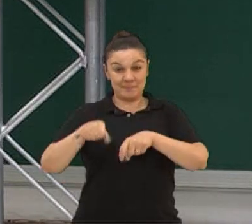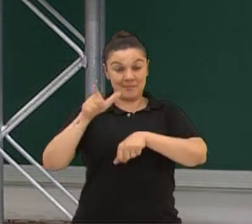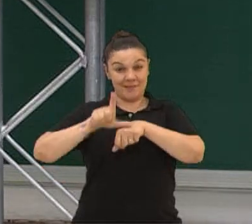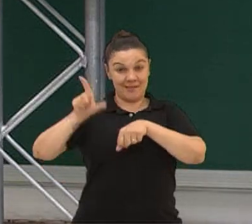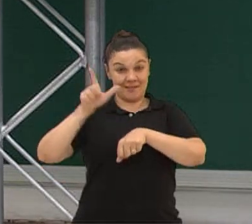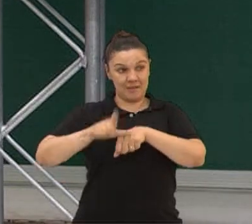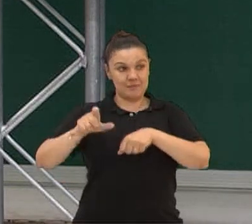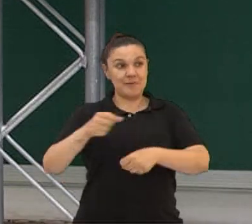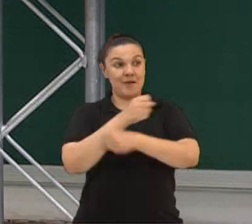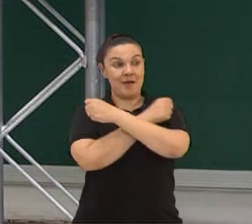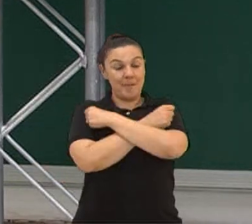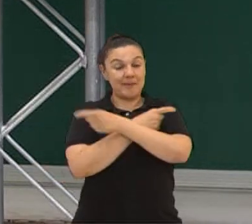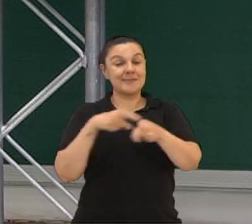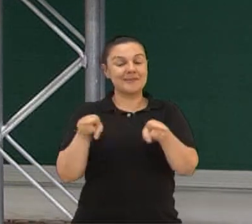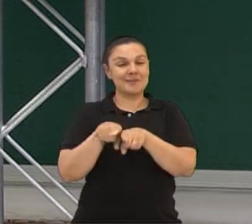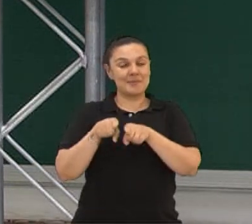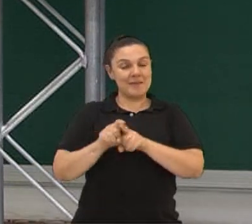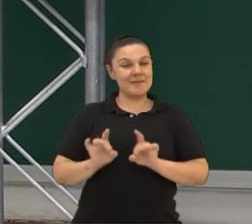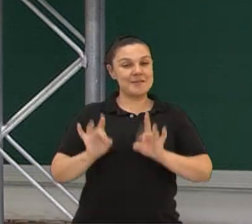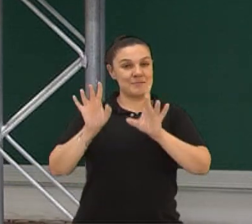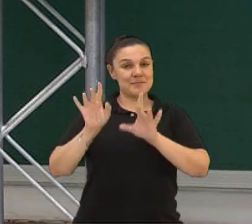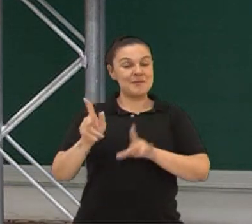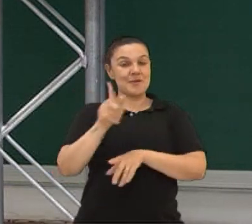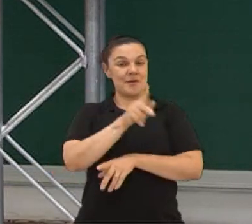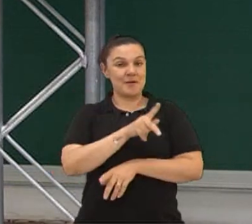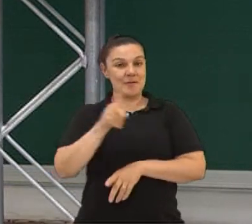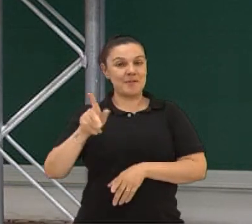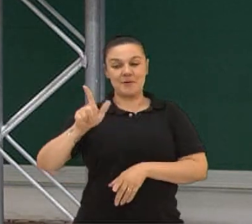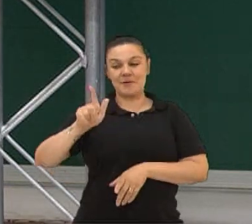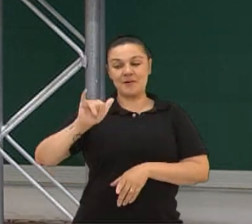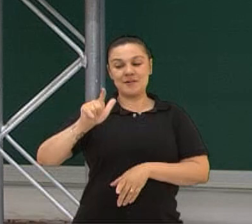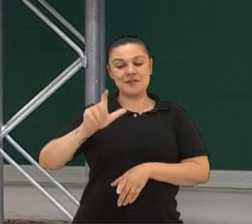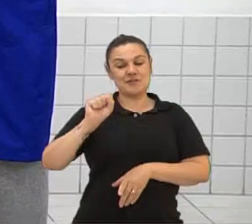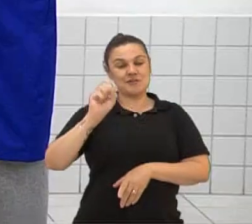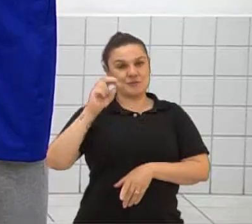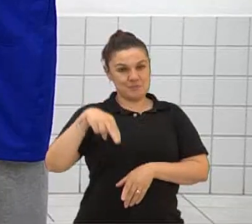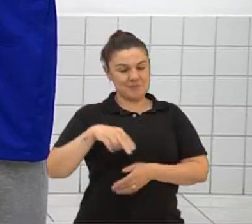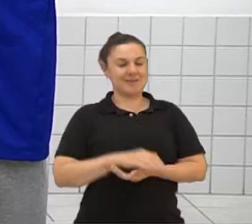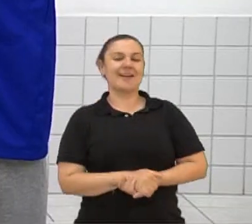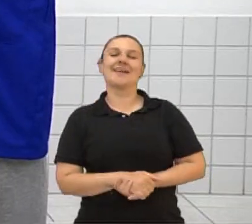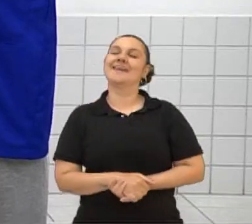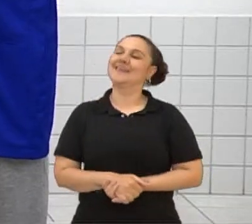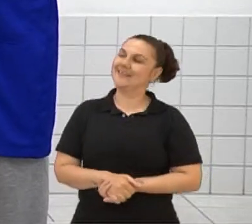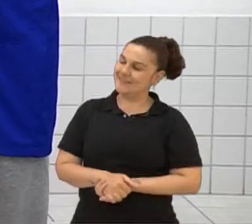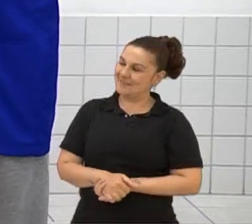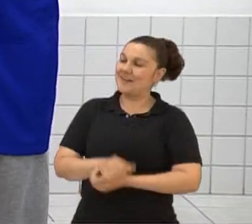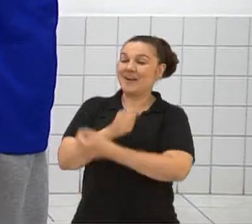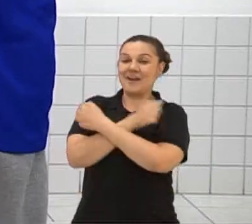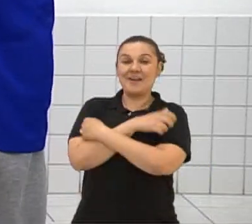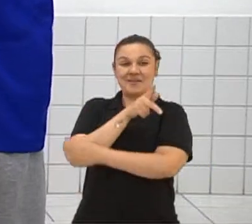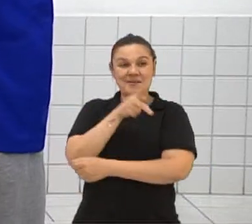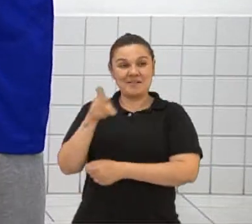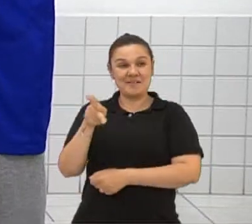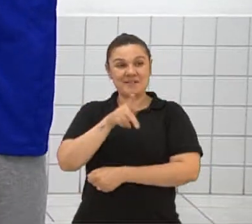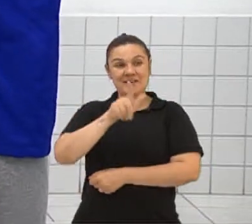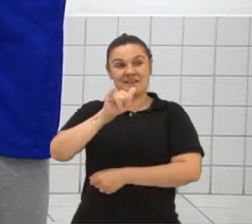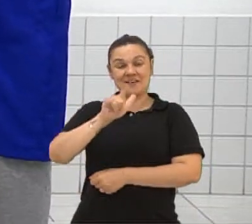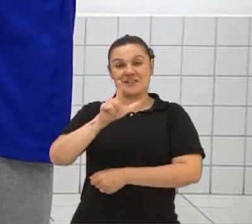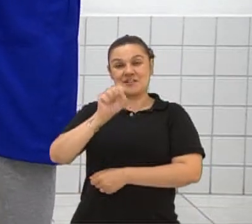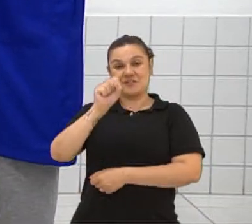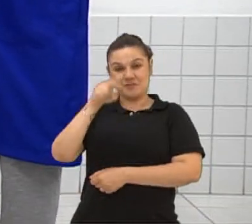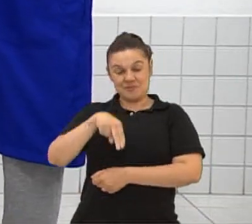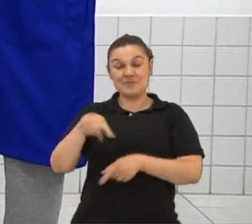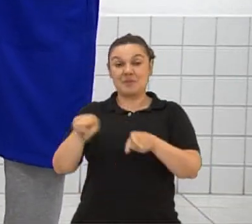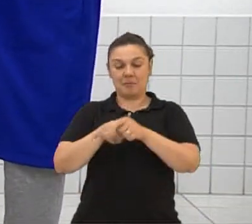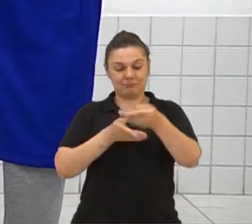Lapa e um abraço especial para o nosso amigo lá, o professor Gilson, né? Um abraço para o professor Gilson aqui, que está